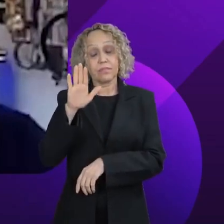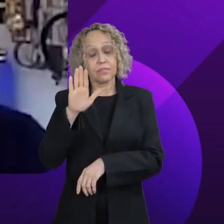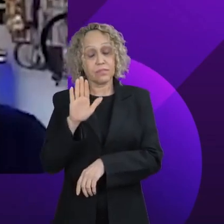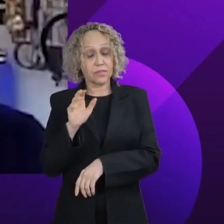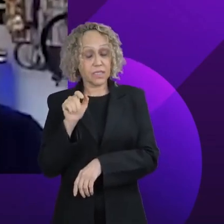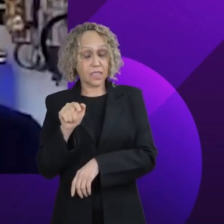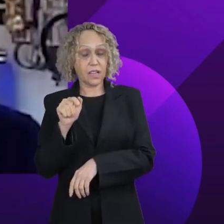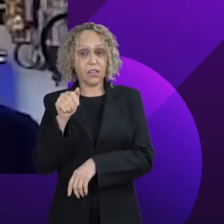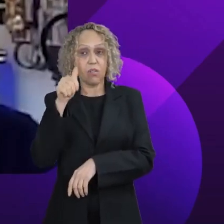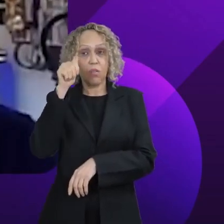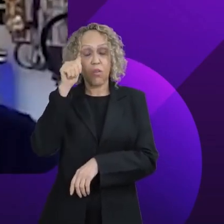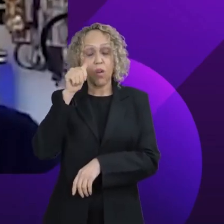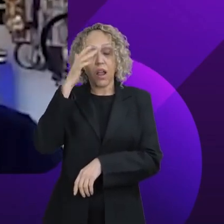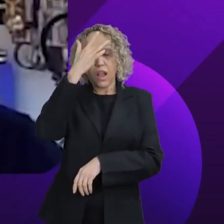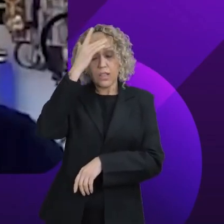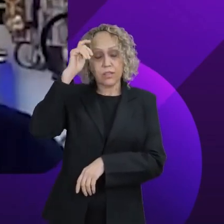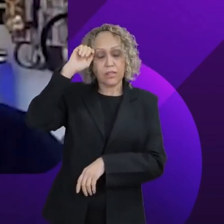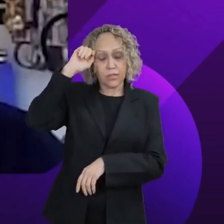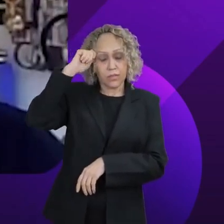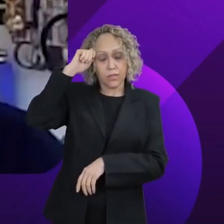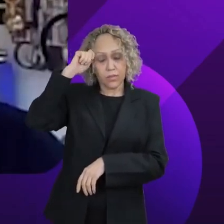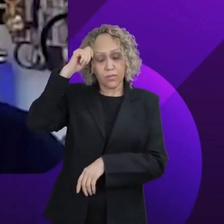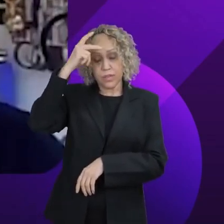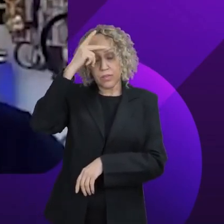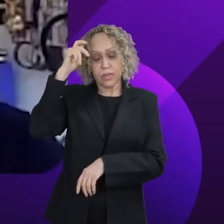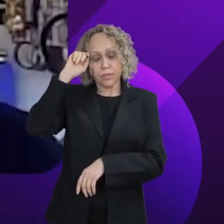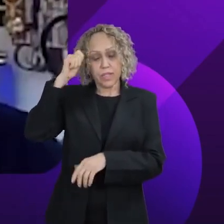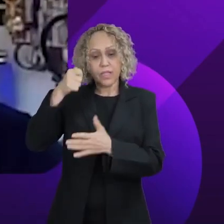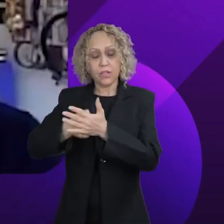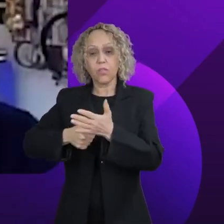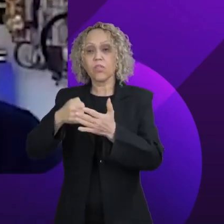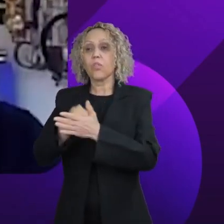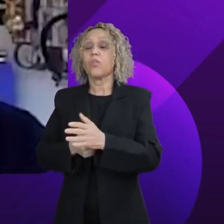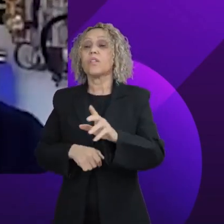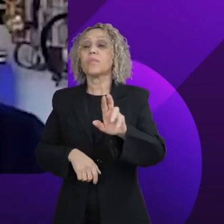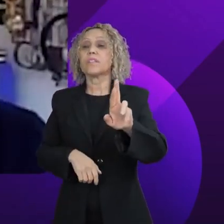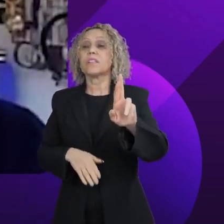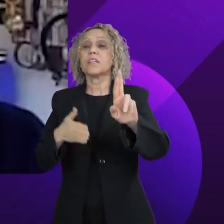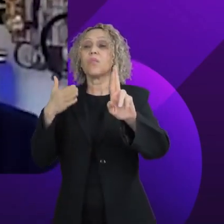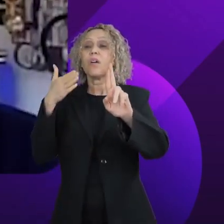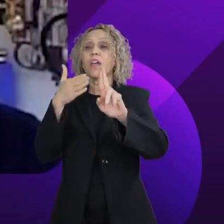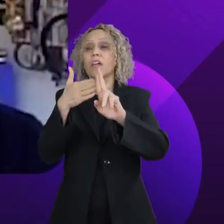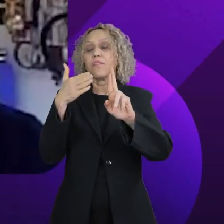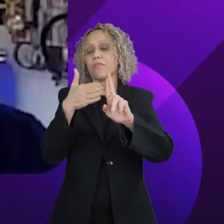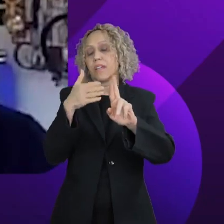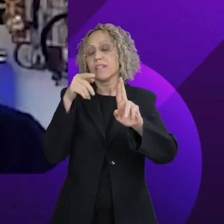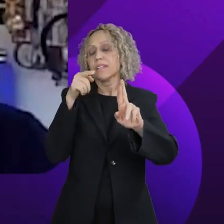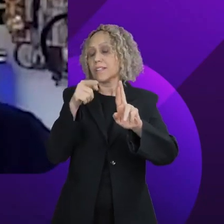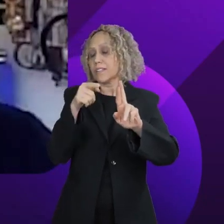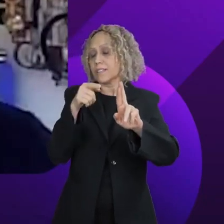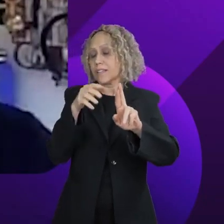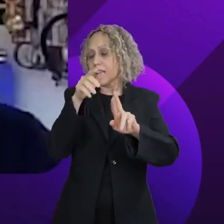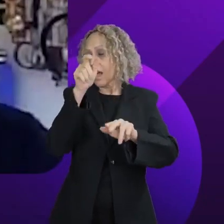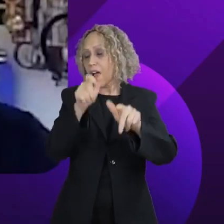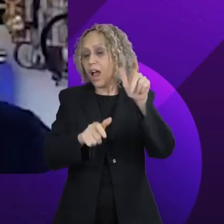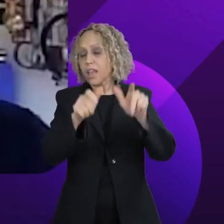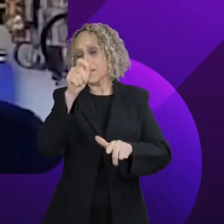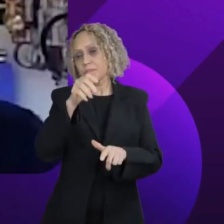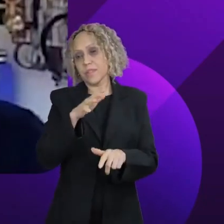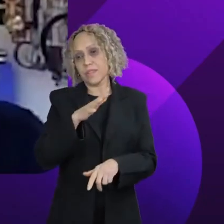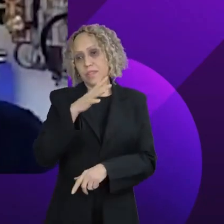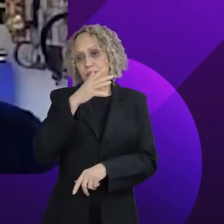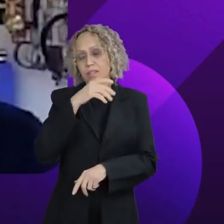a única movimentação política no ano, mas é muito importante,